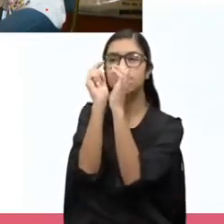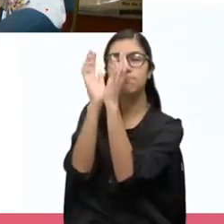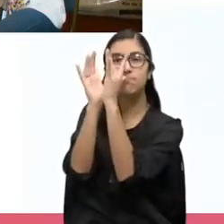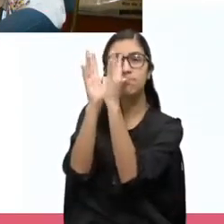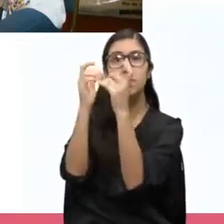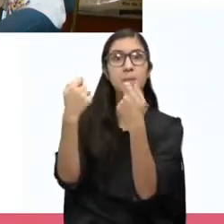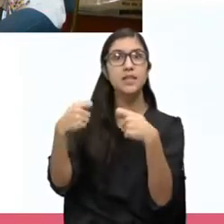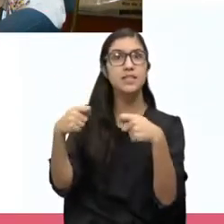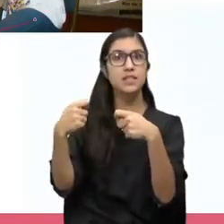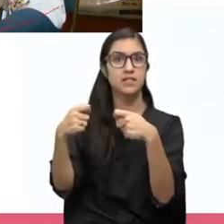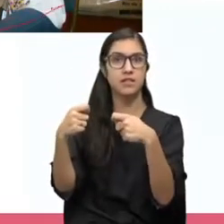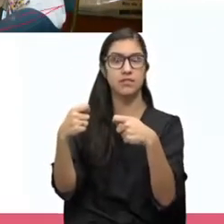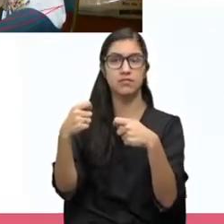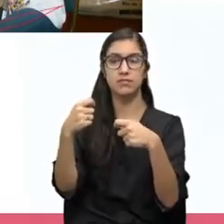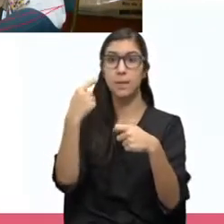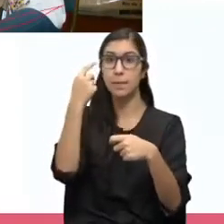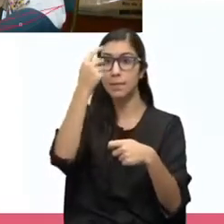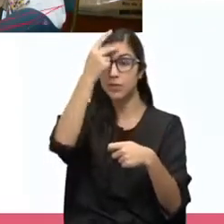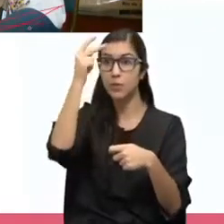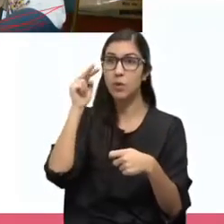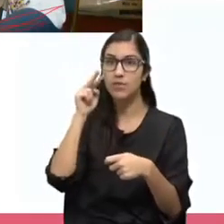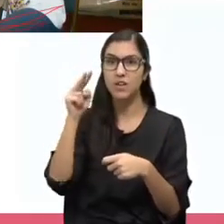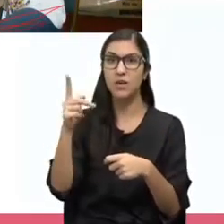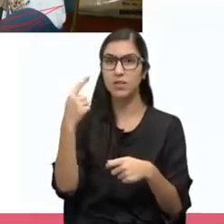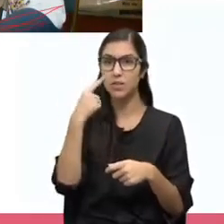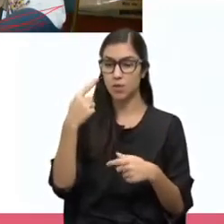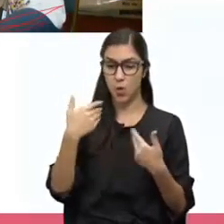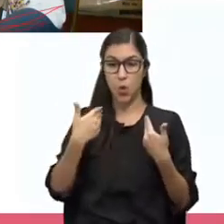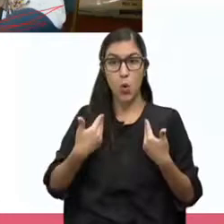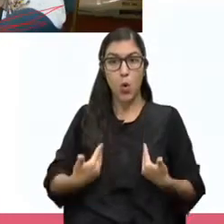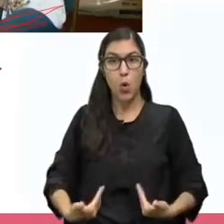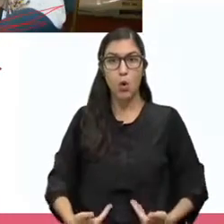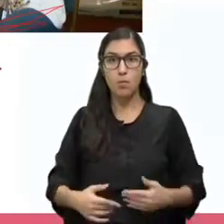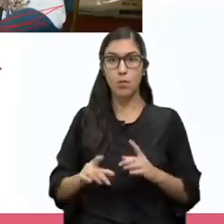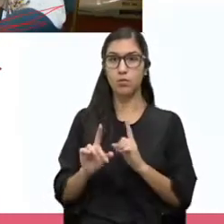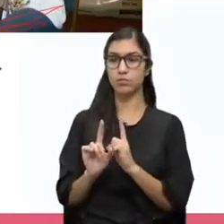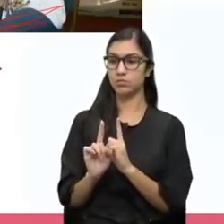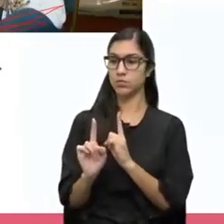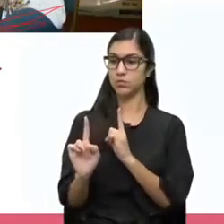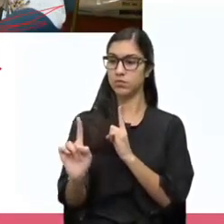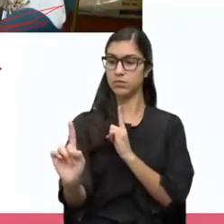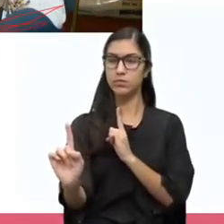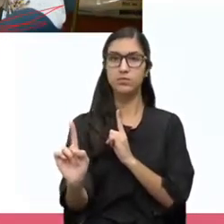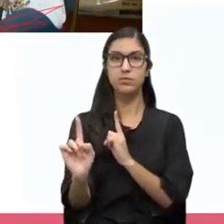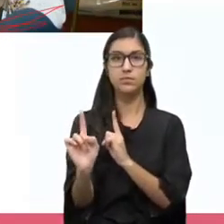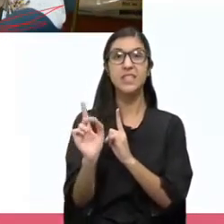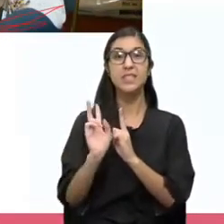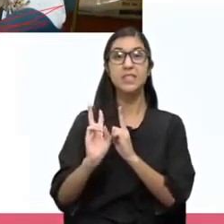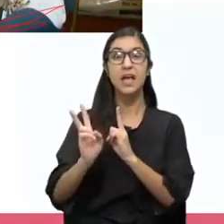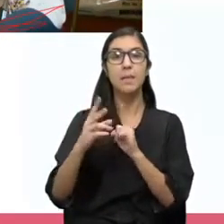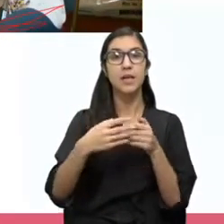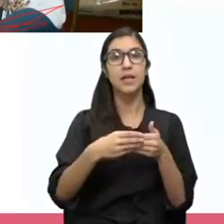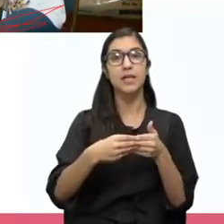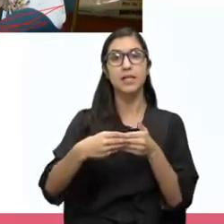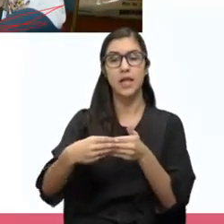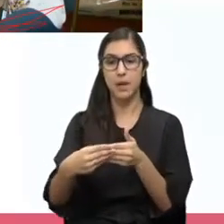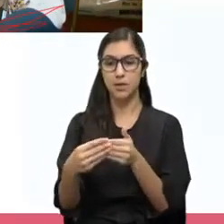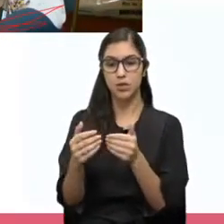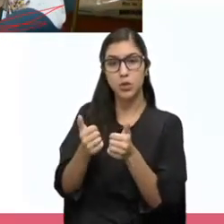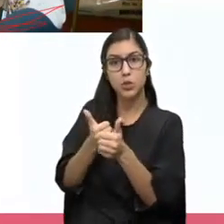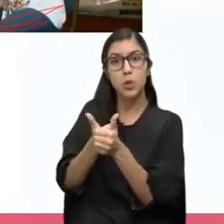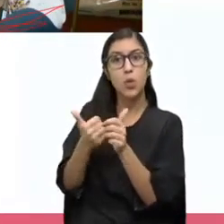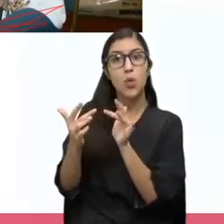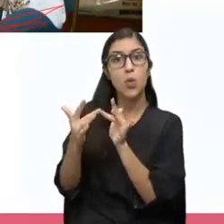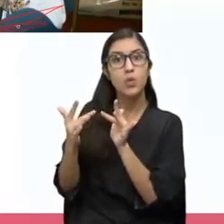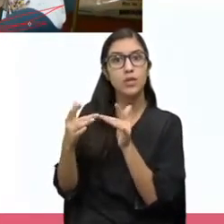pessoa. Percebam, gente, a essa proximidade do corpo, sempre do guia-intérprete com a pessoa com